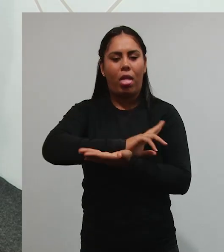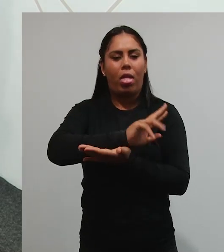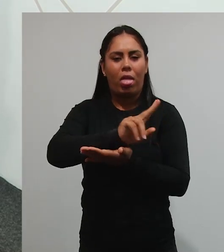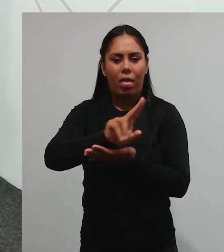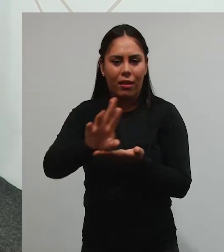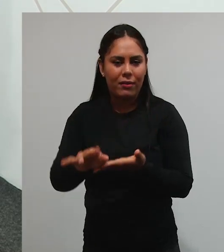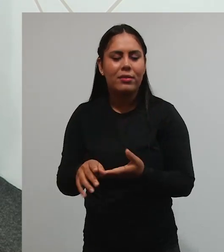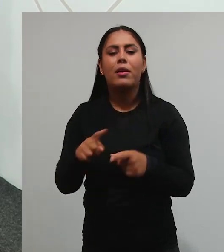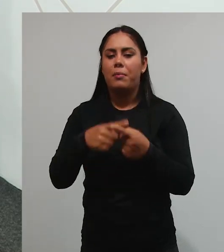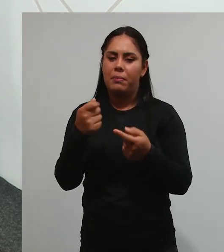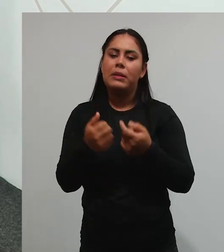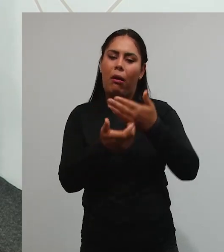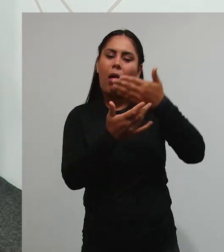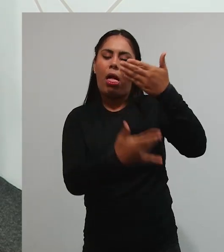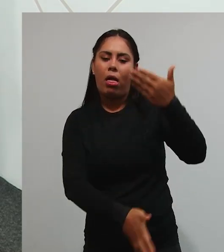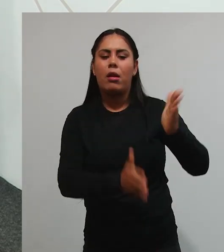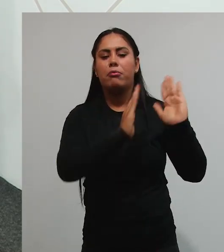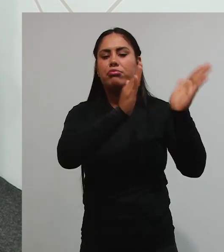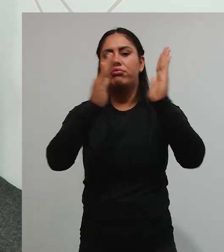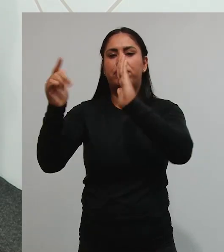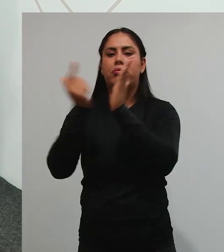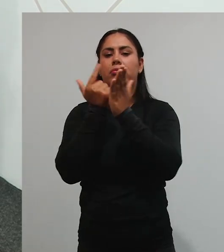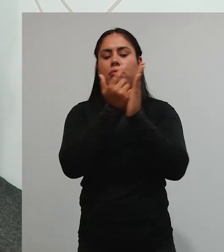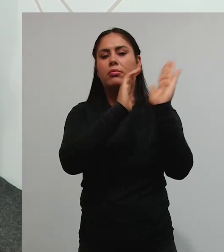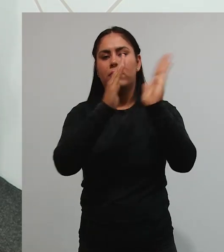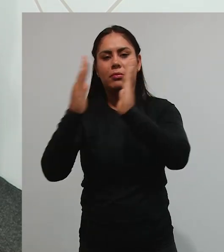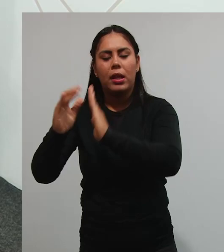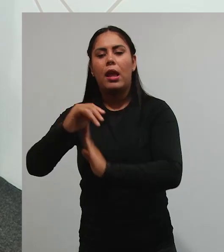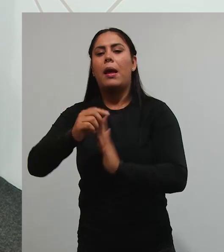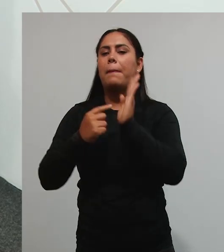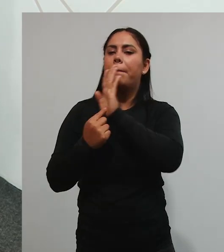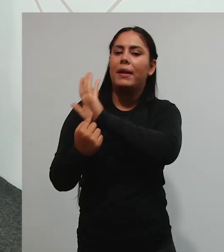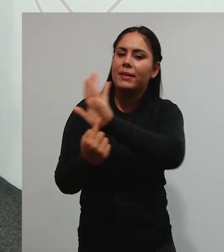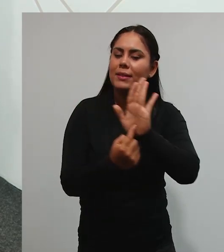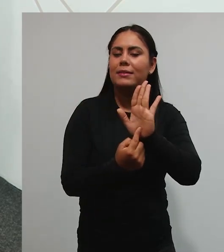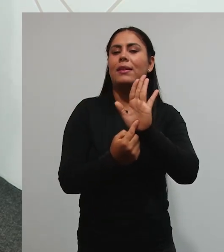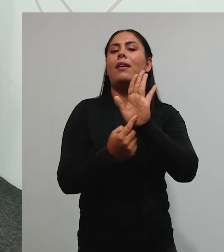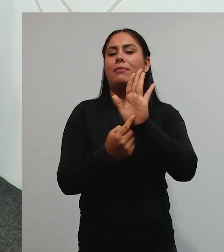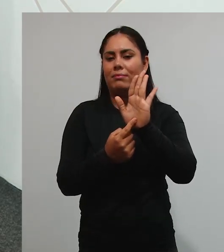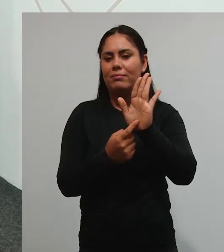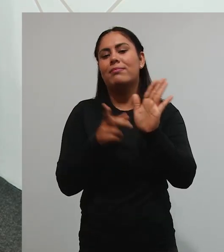Eu teria que trazer umas estantes aqui para cá, né, para a gente poder apresentar